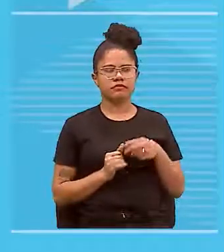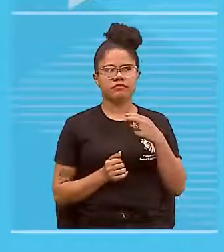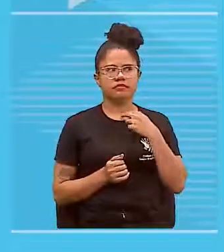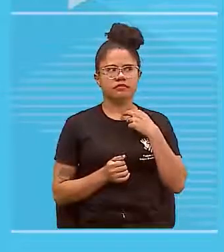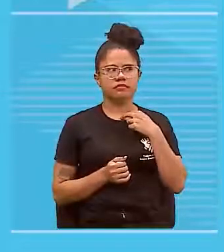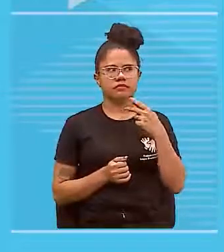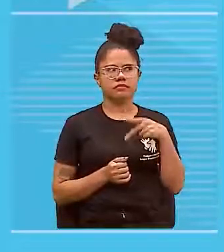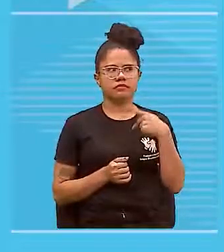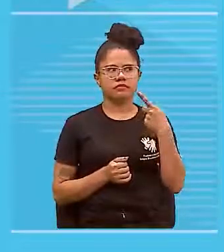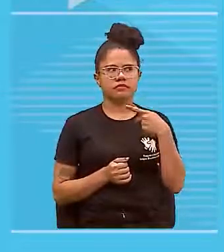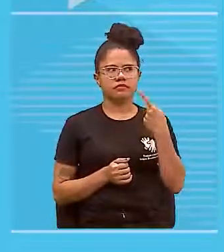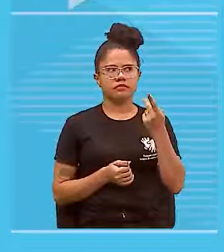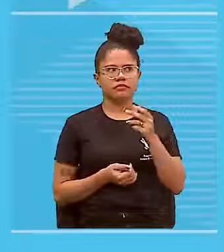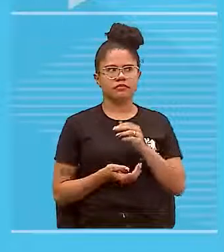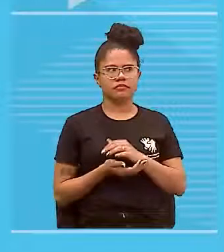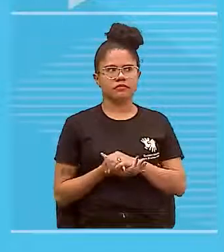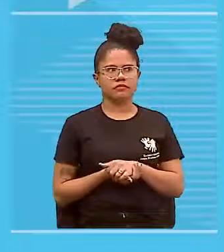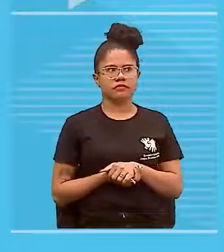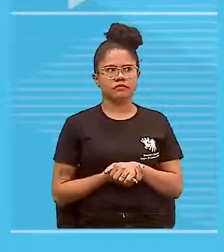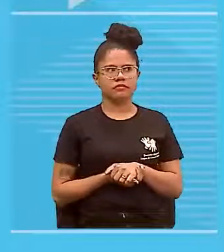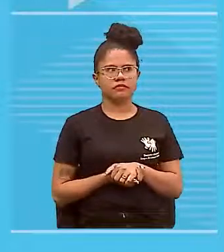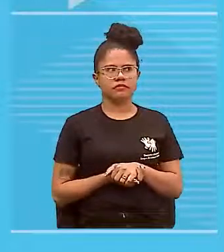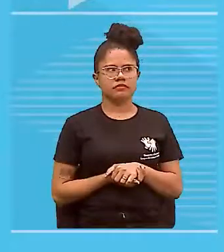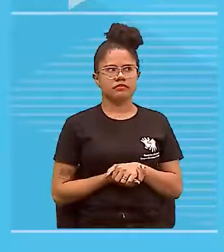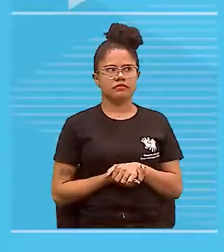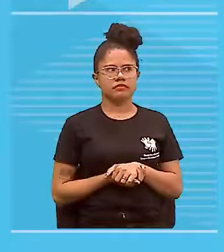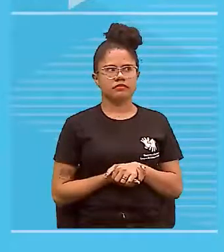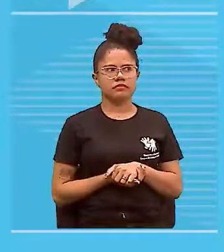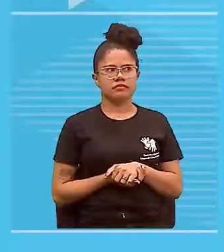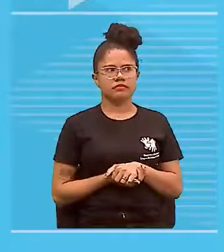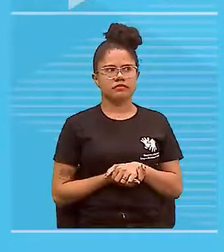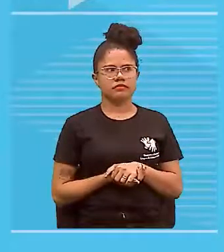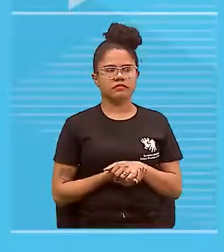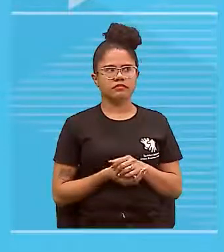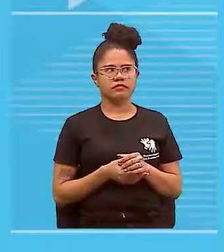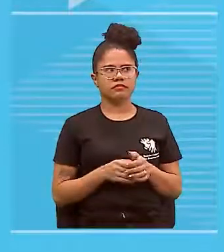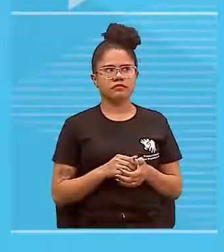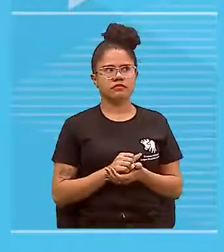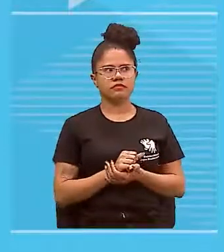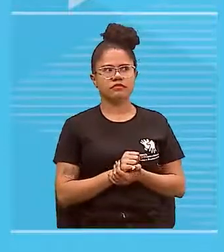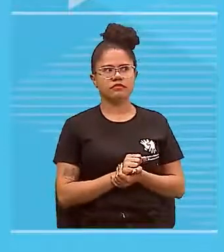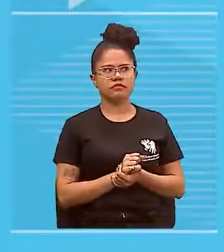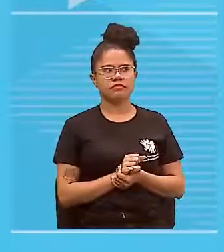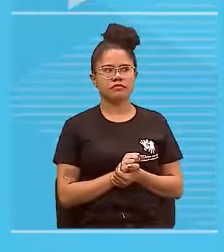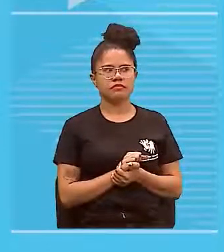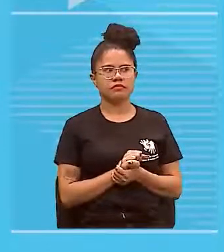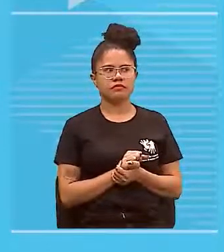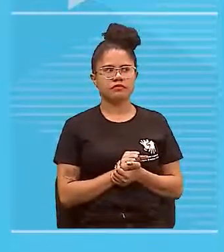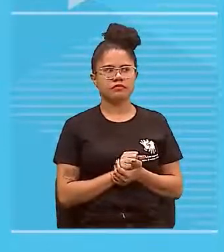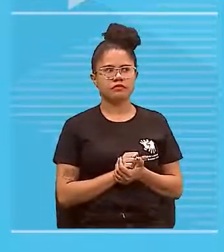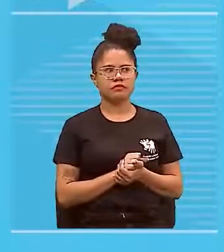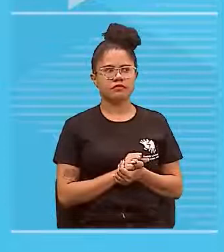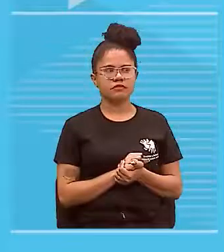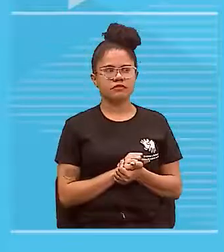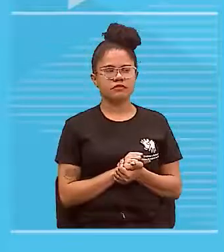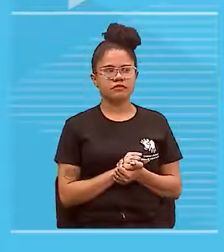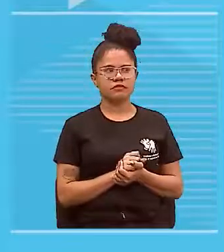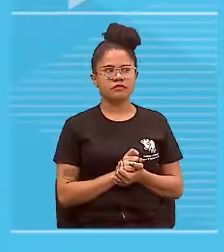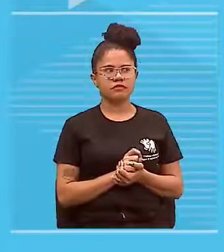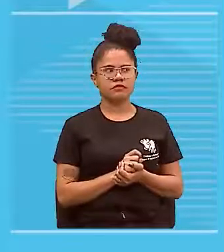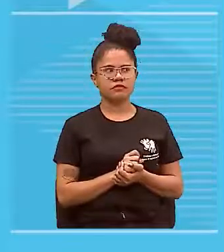no Smartphone pen drive aí pode